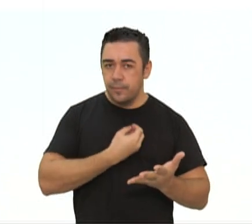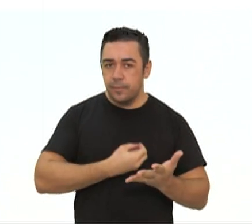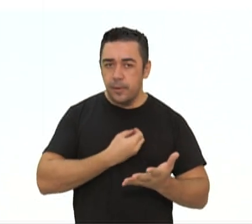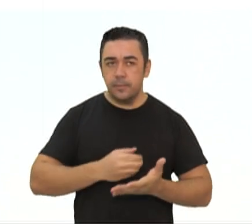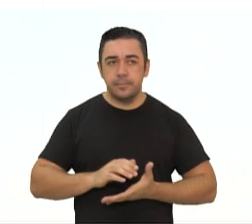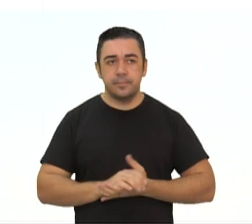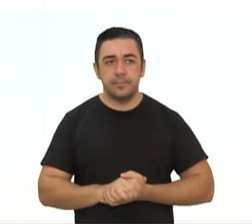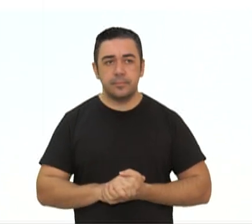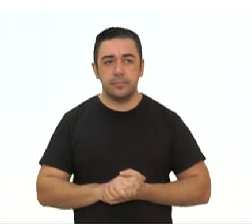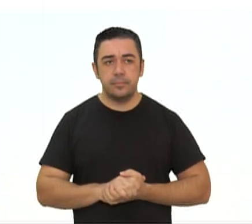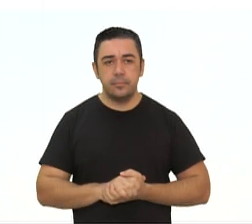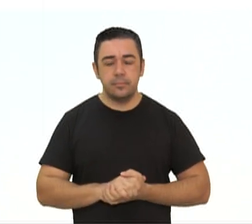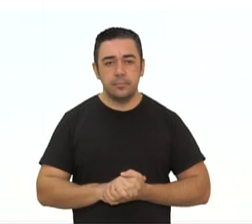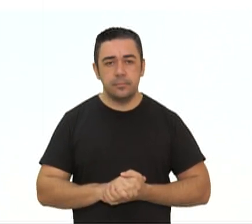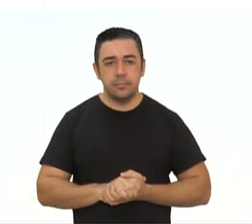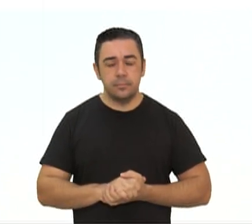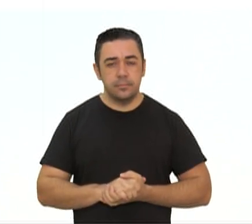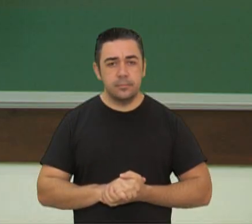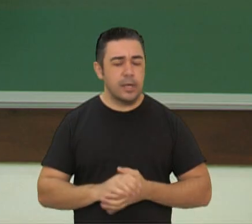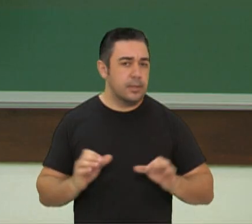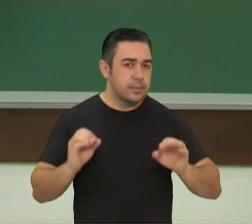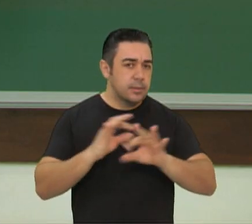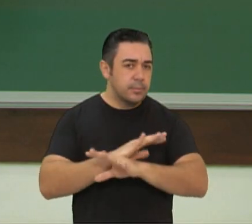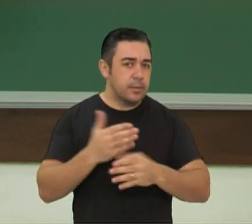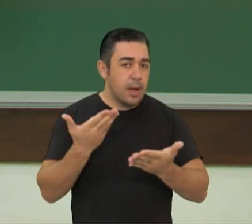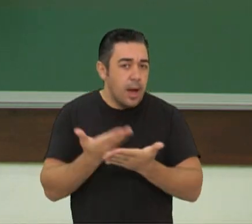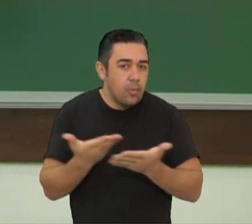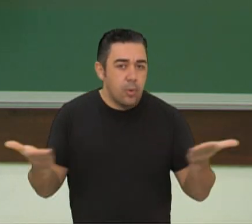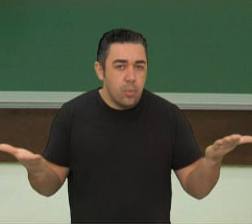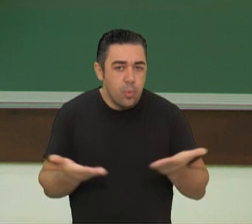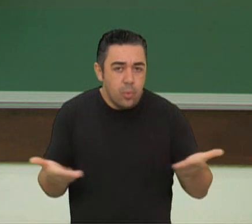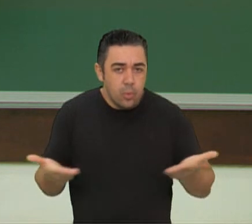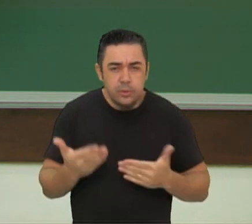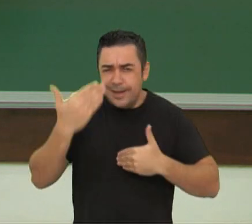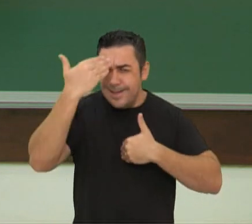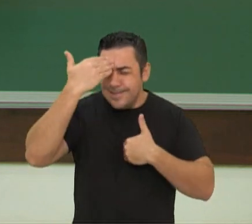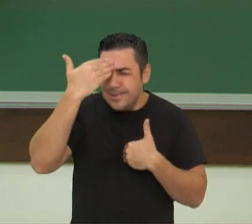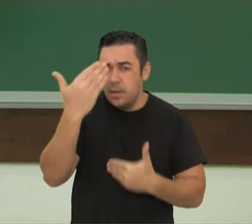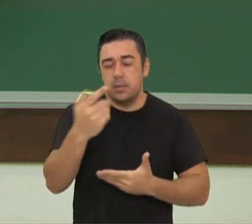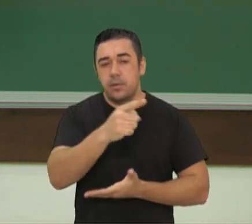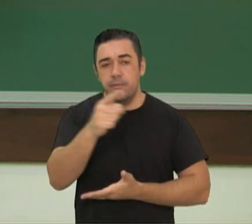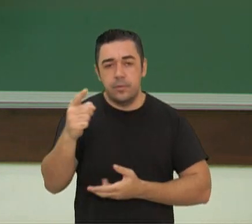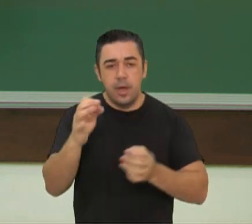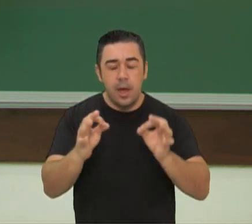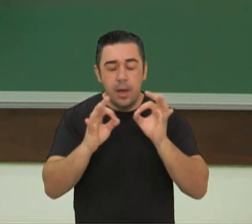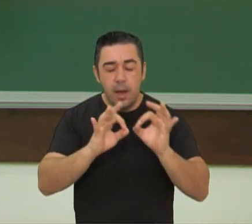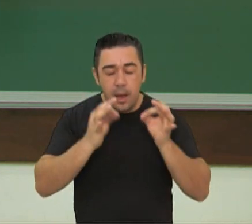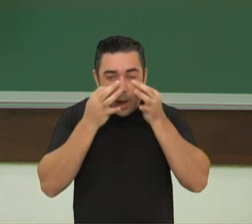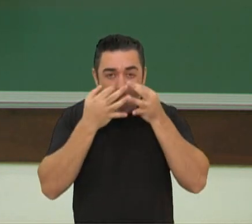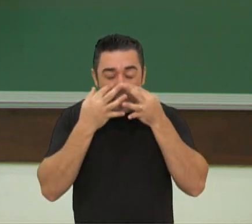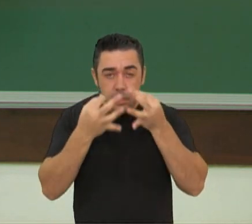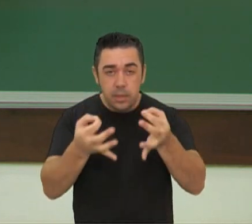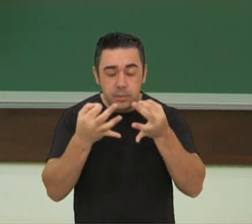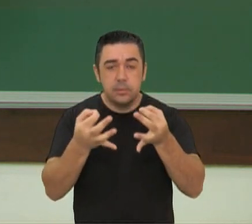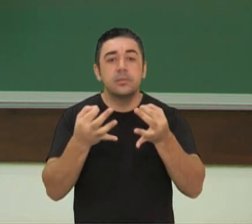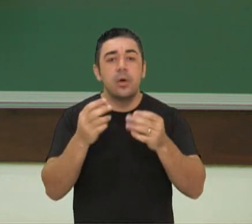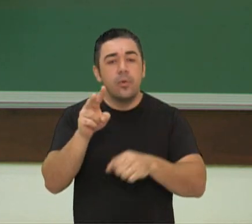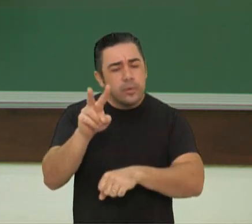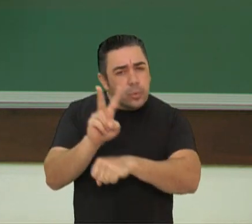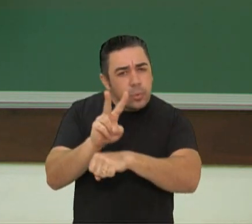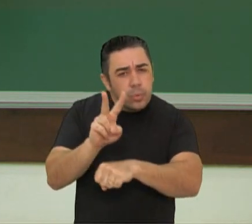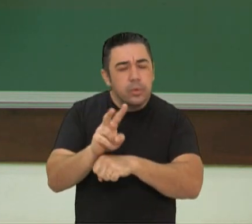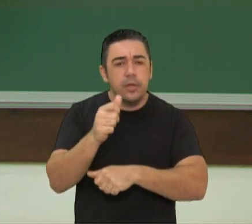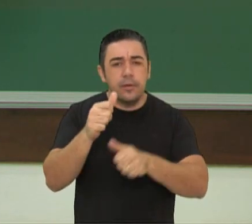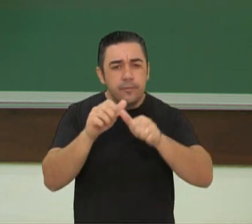organismo. Então estamos terminando mais uma aula. Eu agradeço a sua atenção, se cuida, tá? Fica